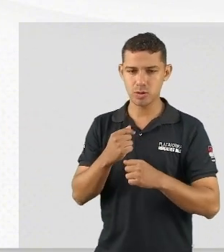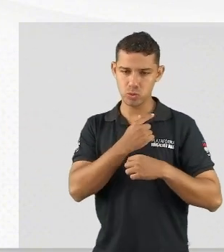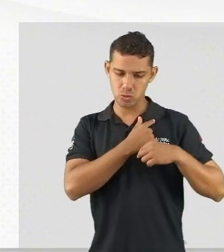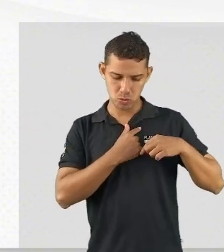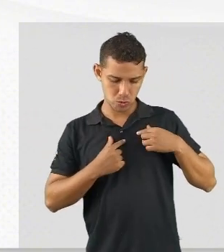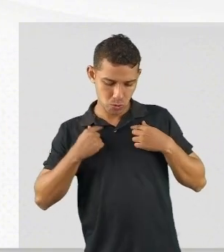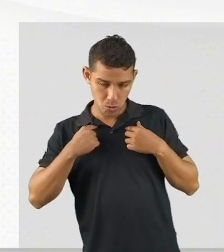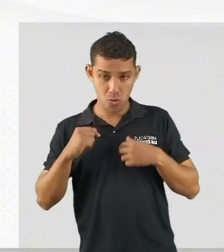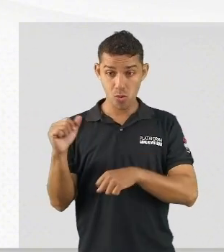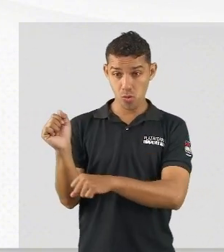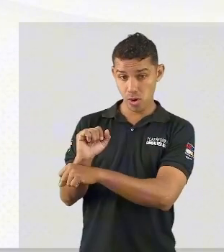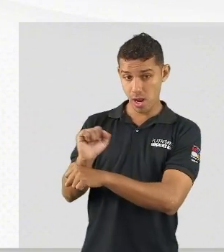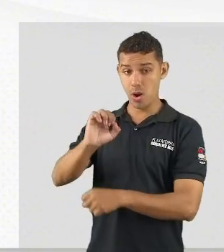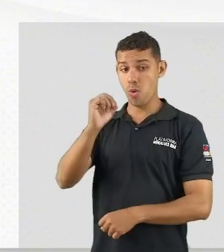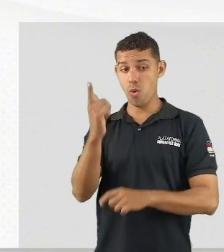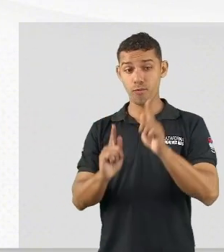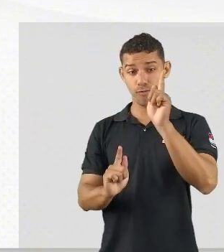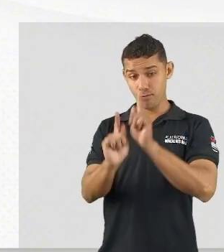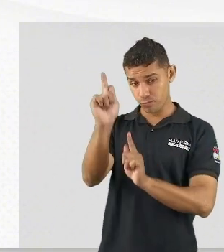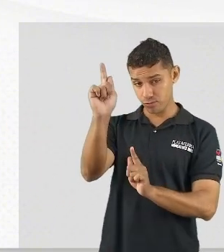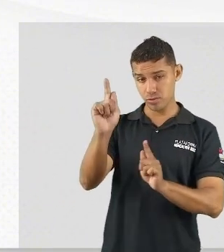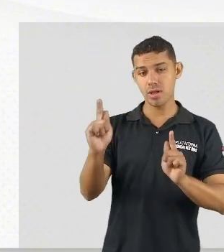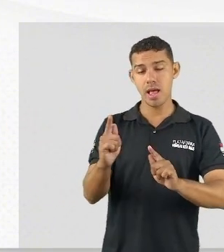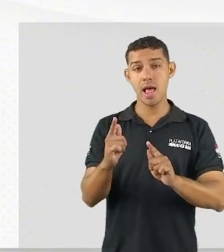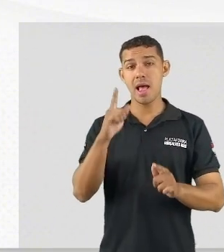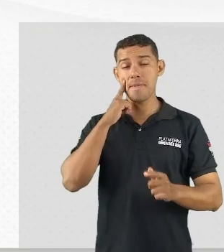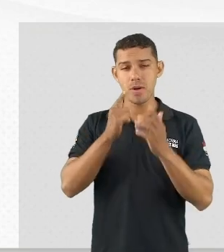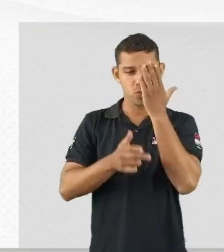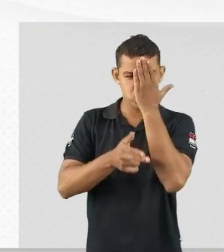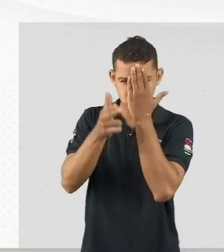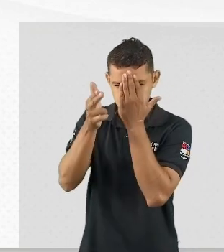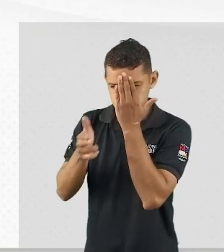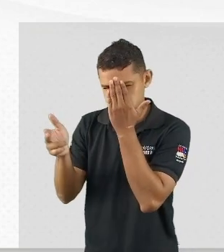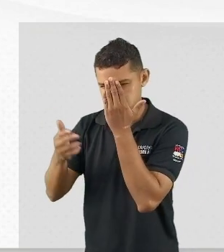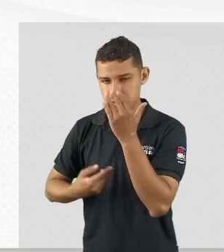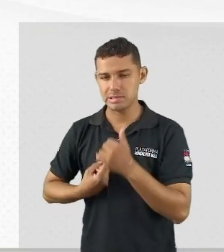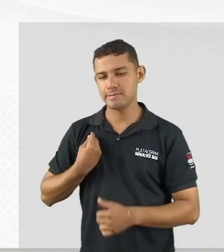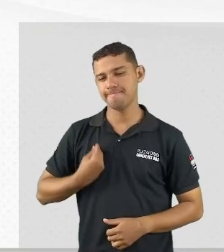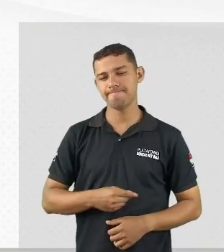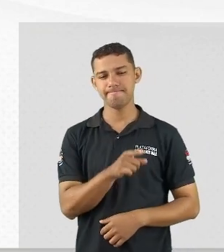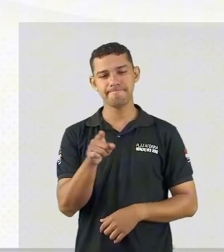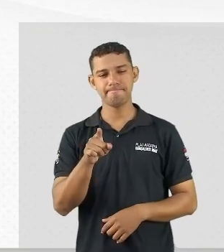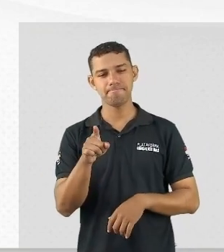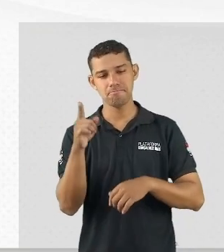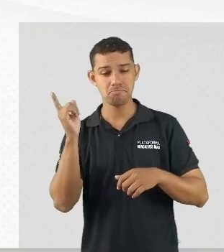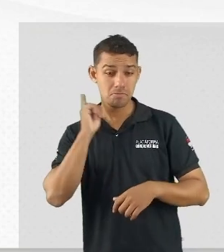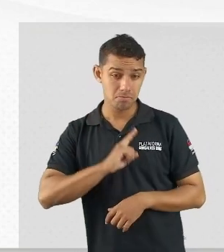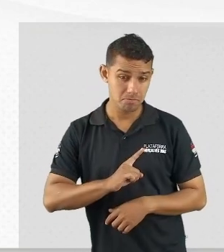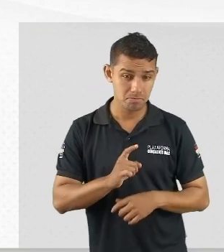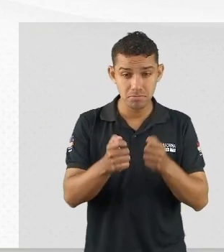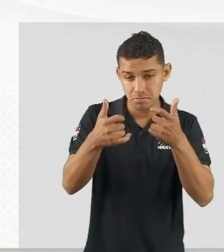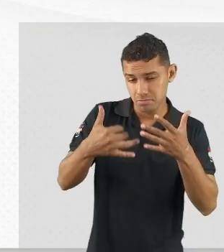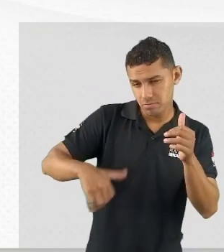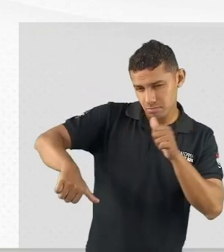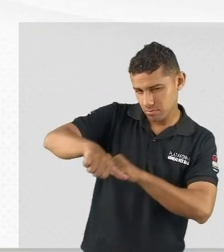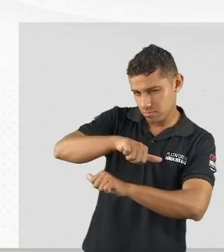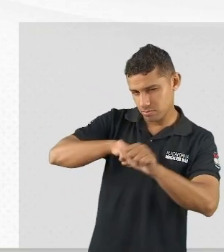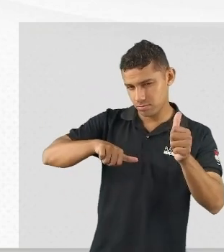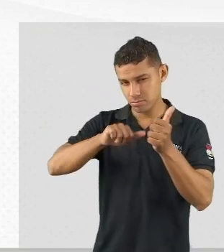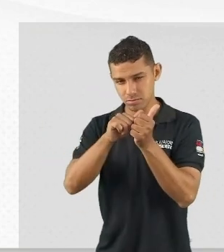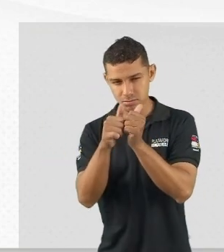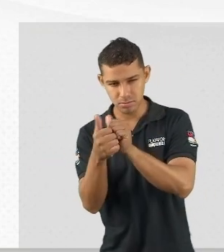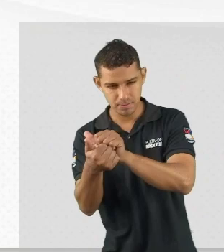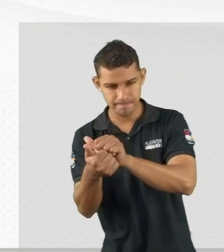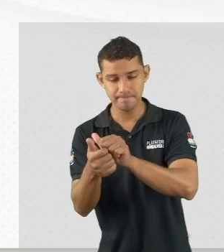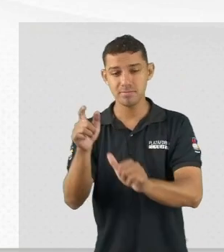está presente na extração de metais, a partir dos minérios correspondentes, na sua transformação e na sua moldagem.